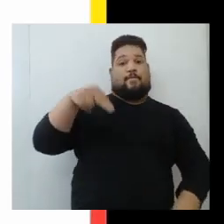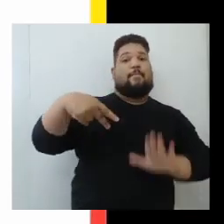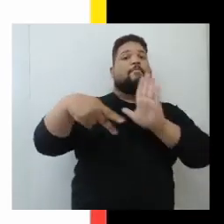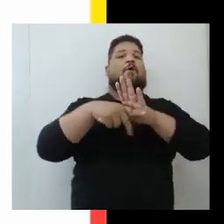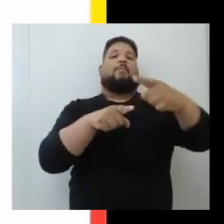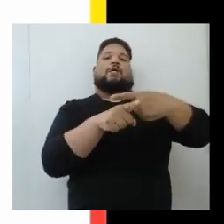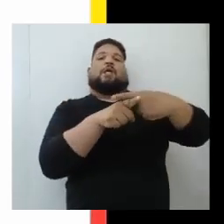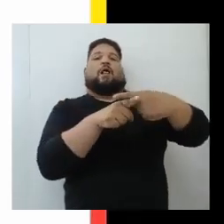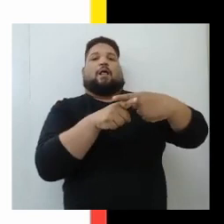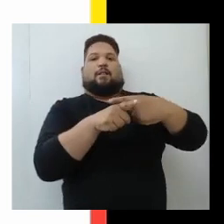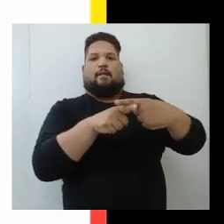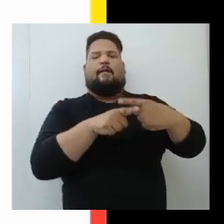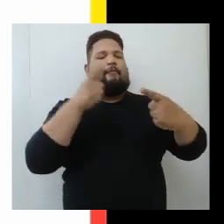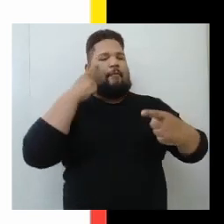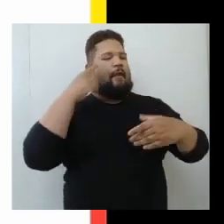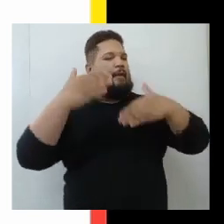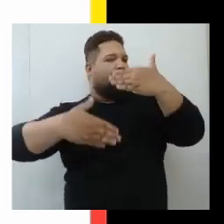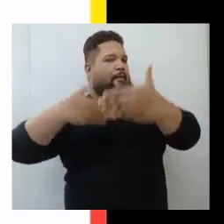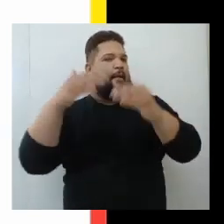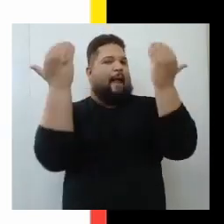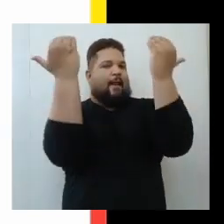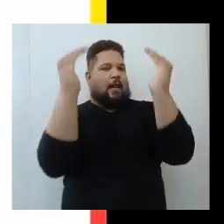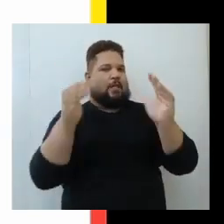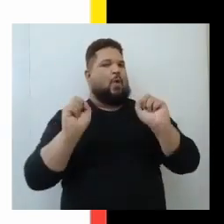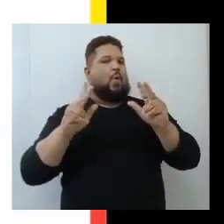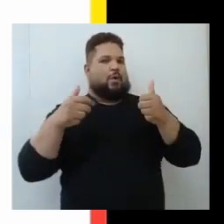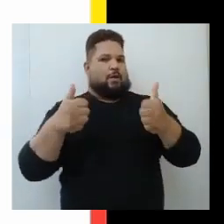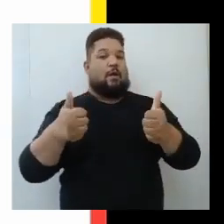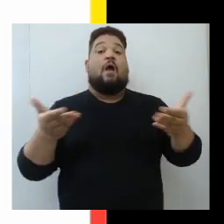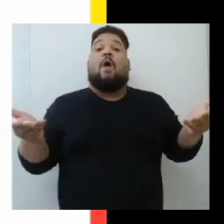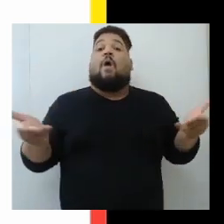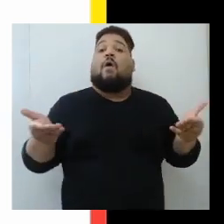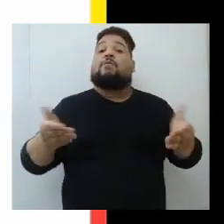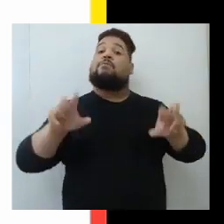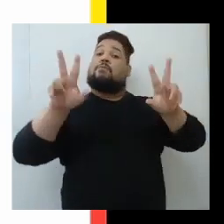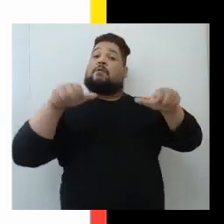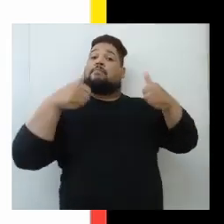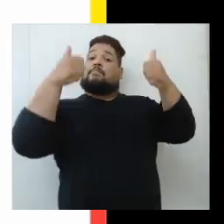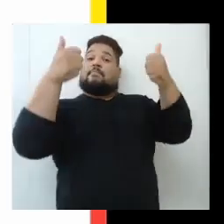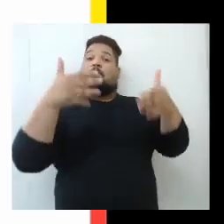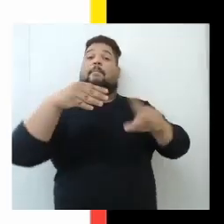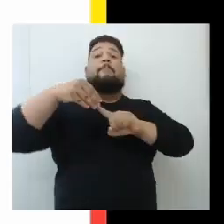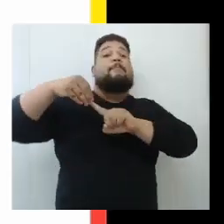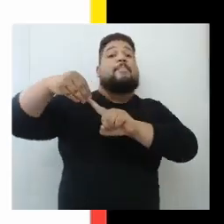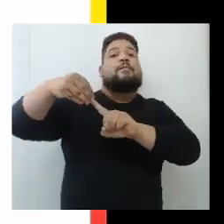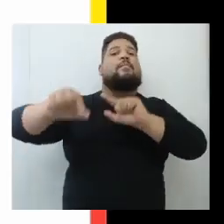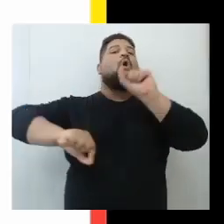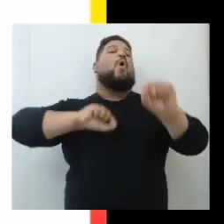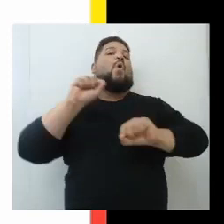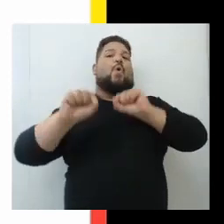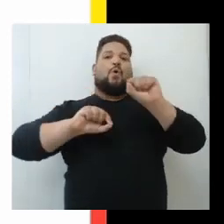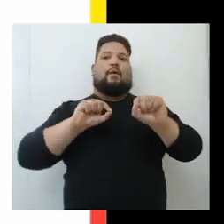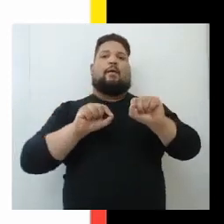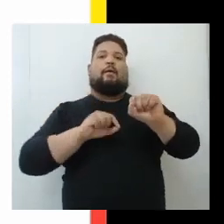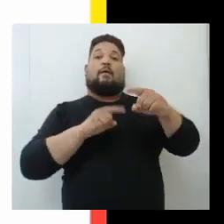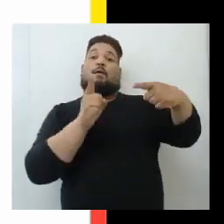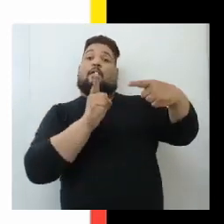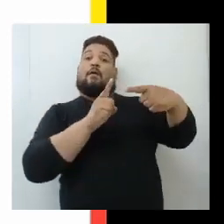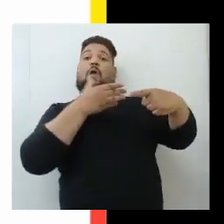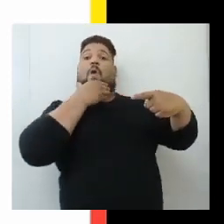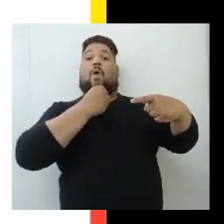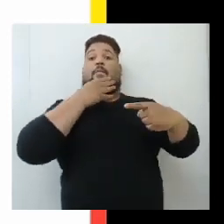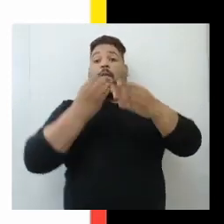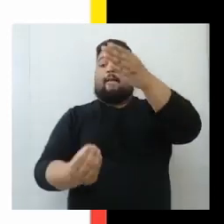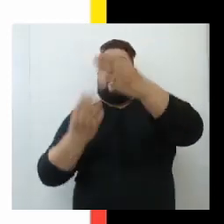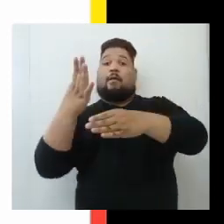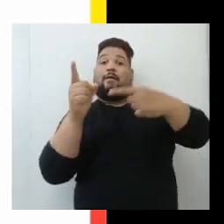analisar aos pouquinhos, tá certo? Então, hoje, a gente vai buscar mostrar, principalmente, a visão de surgimento do homem,